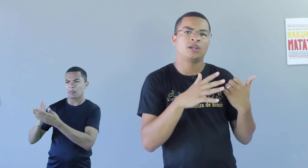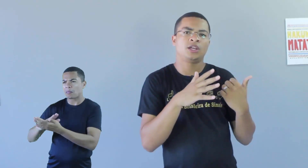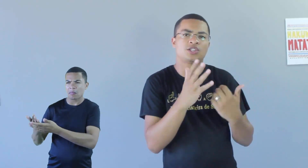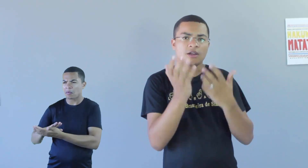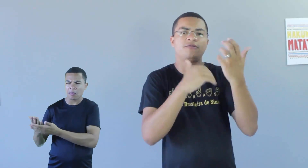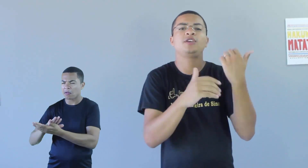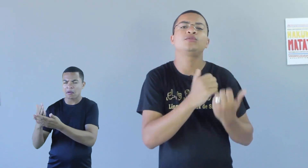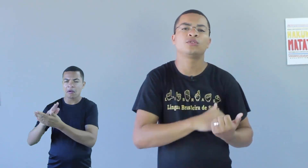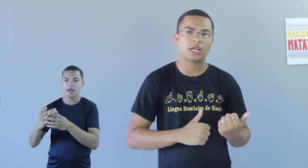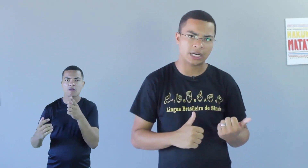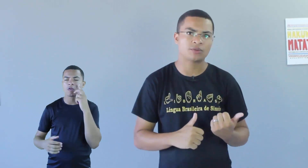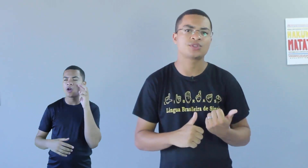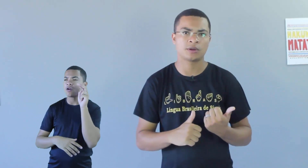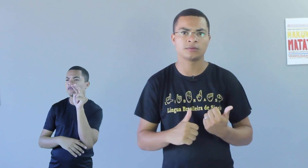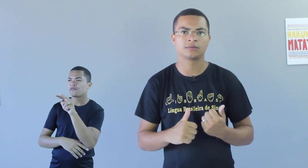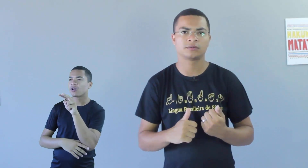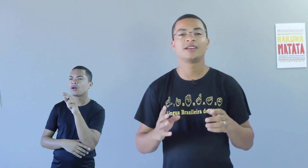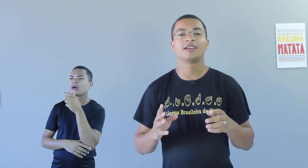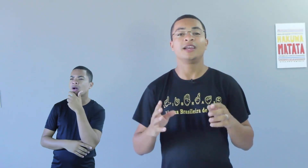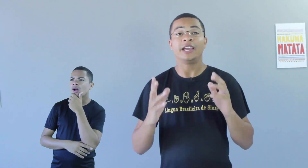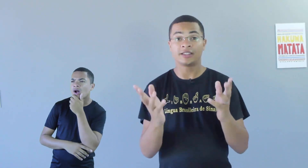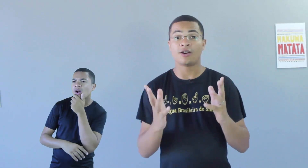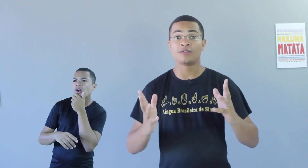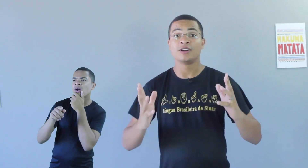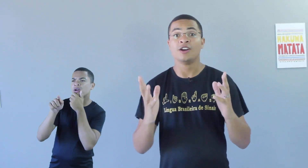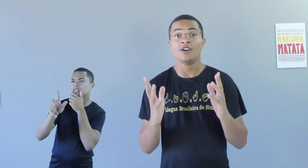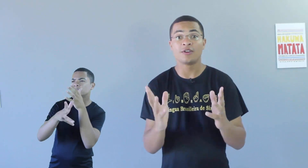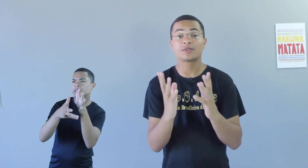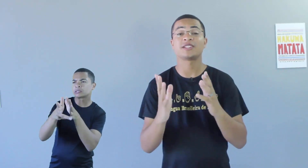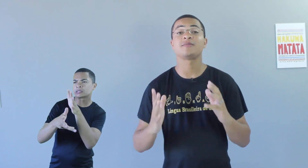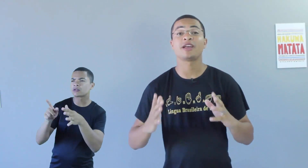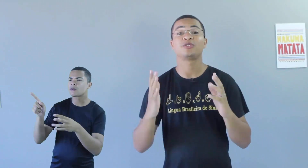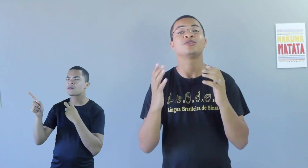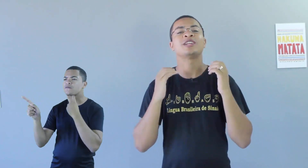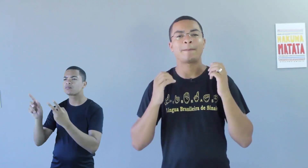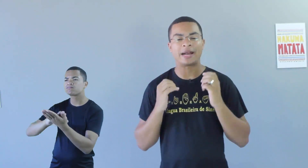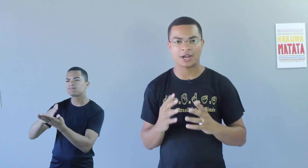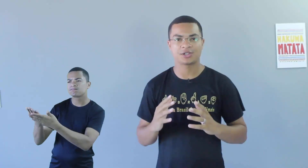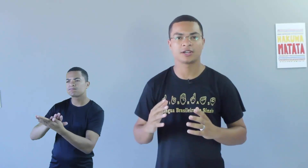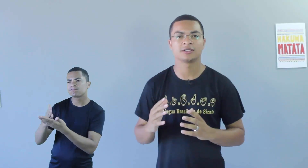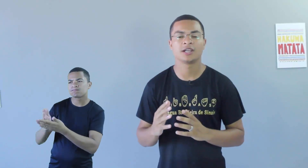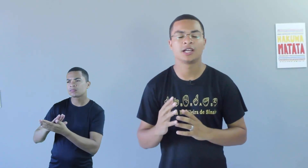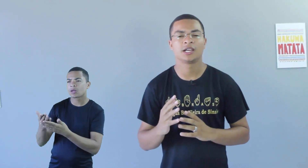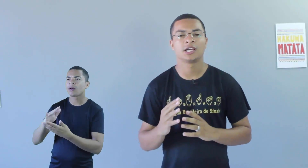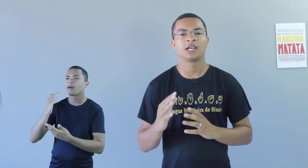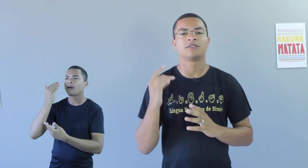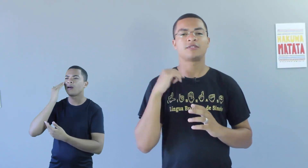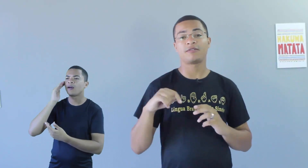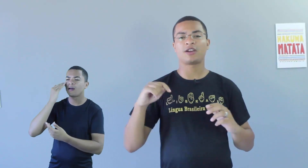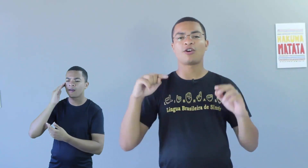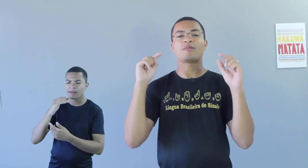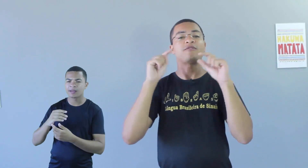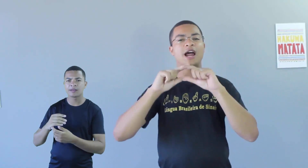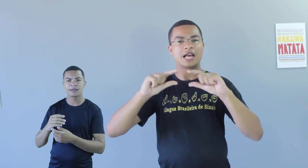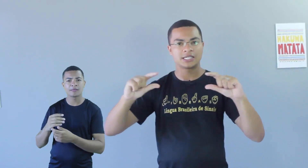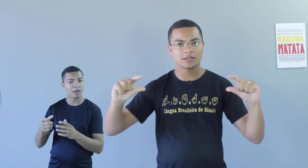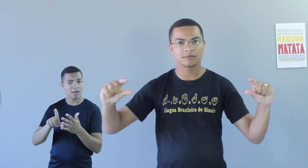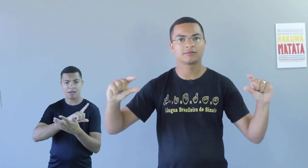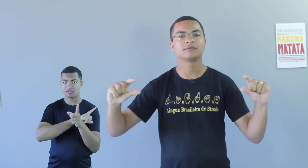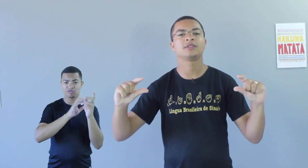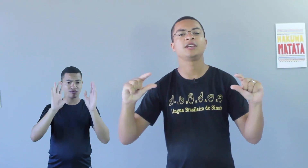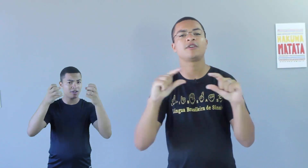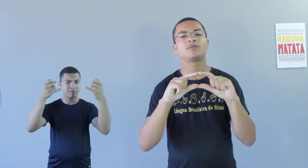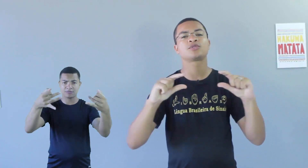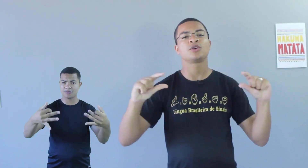vídeo e já viu toda a tradução. Então, vamos ver esse método na prática? Você vai ver agora uma